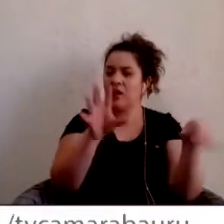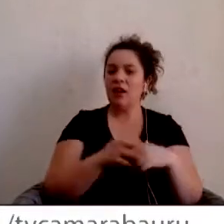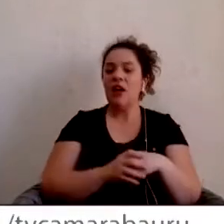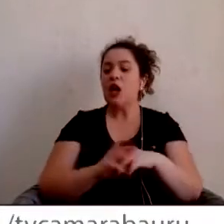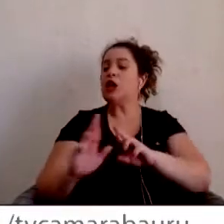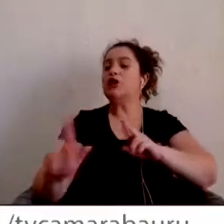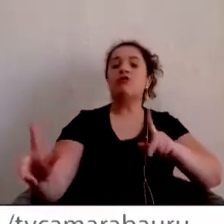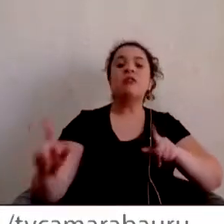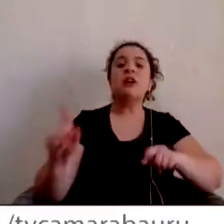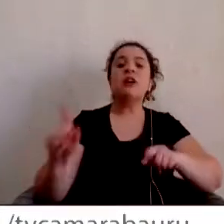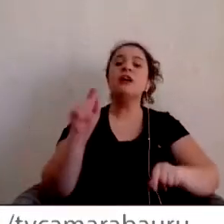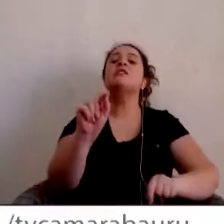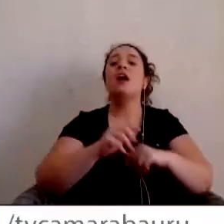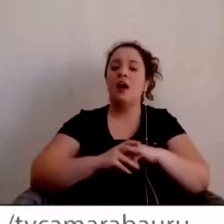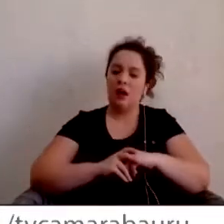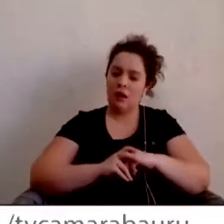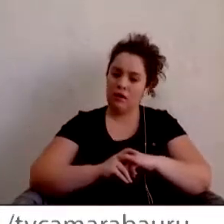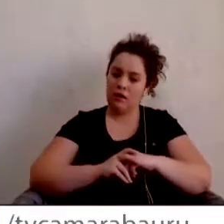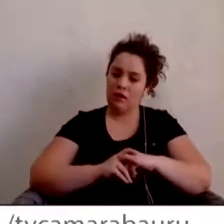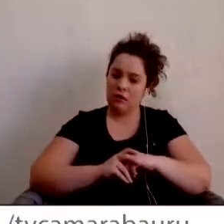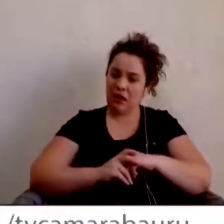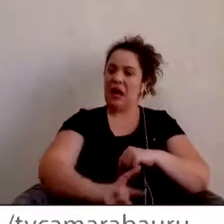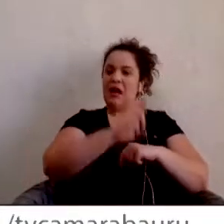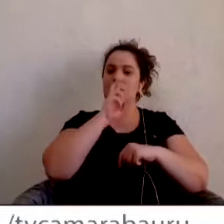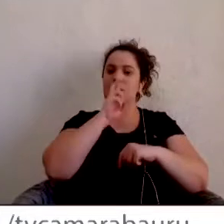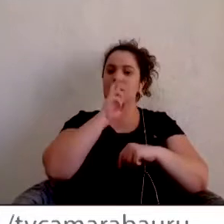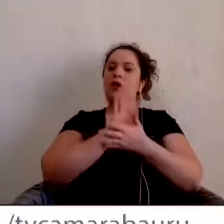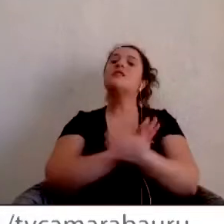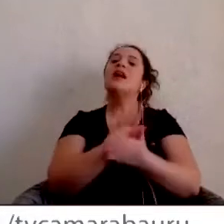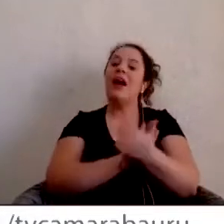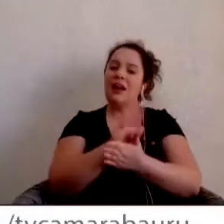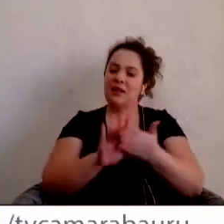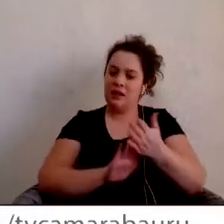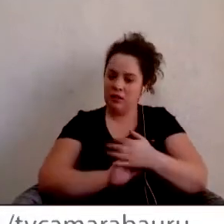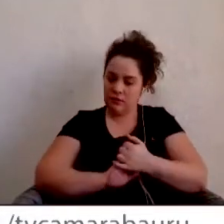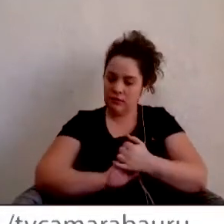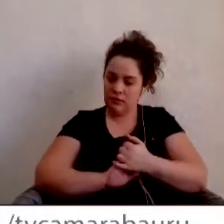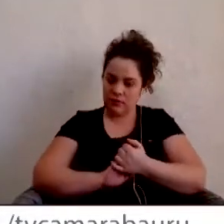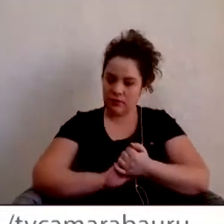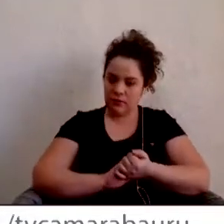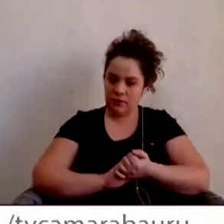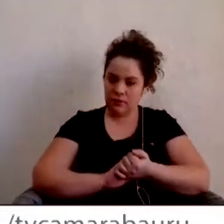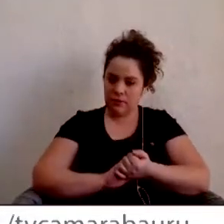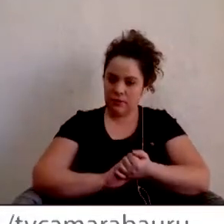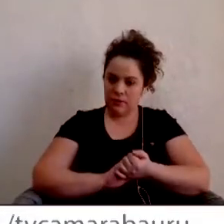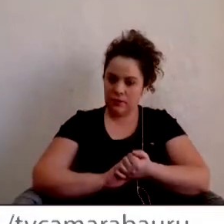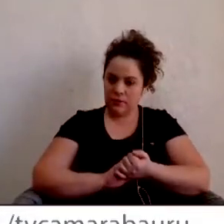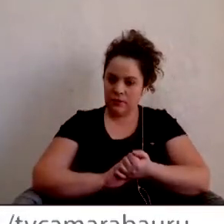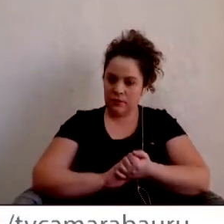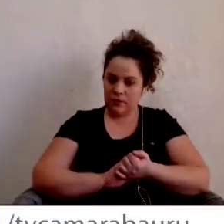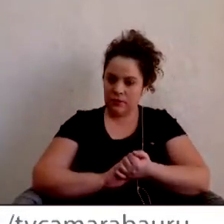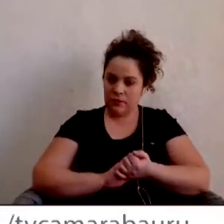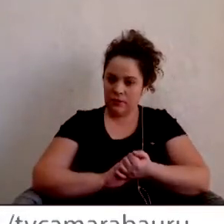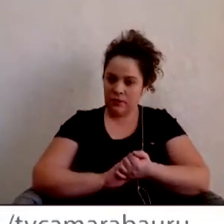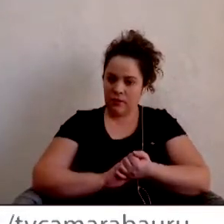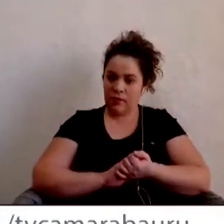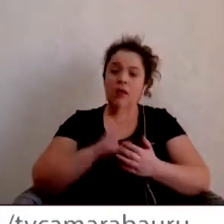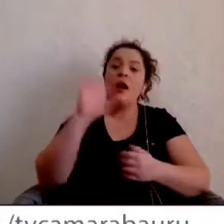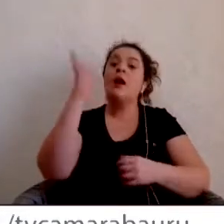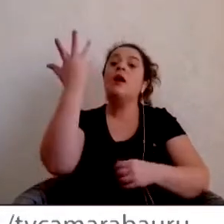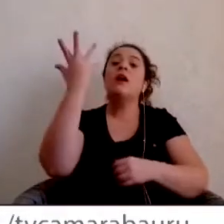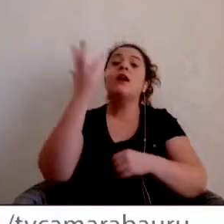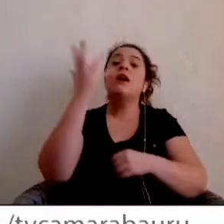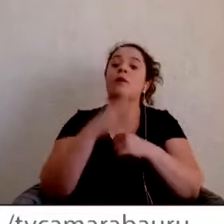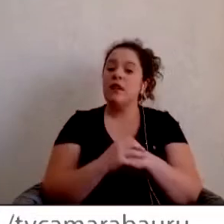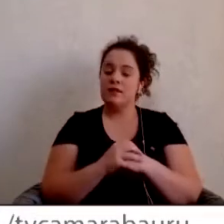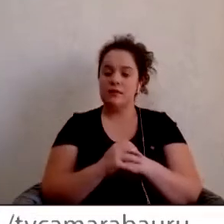Não tem resposta. Não tem resposta. E sabe o que acontece nesse momento? A